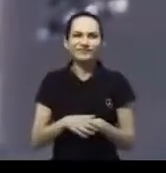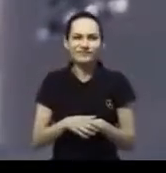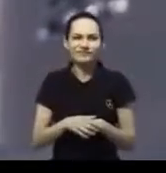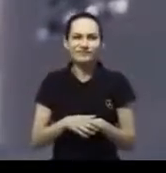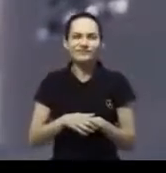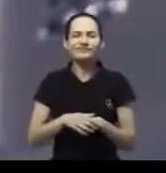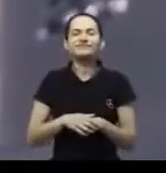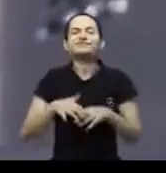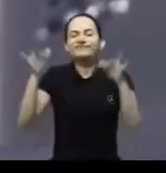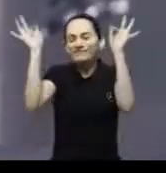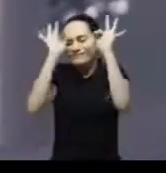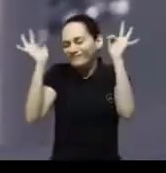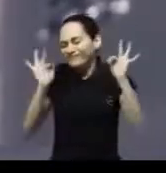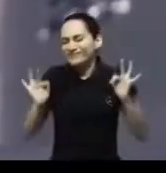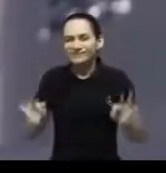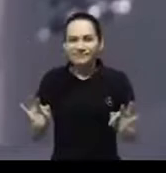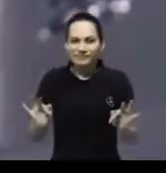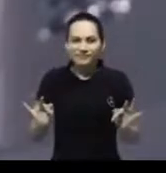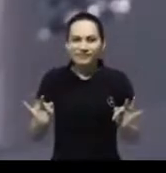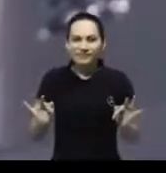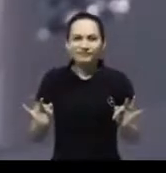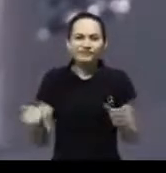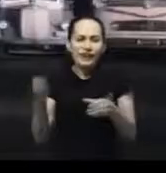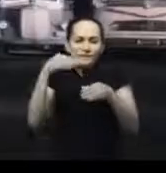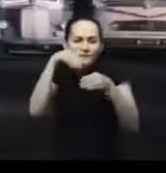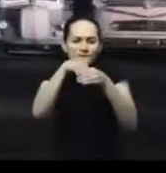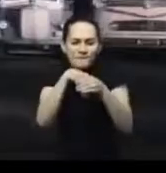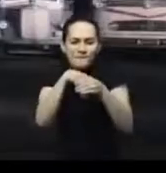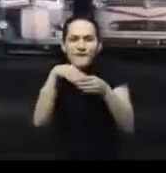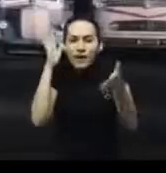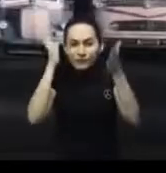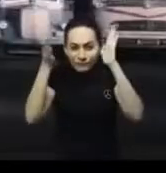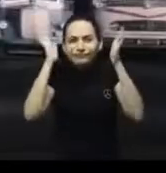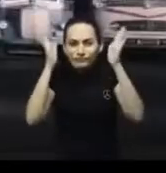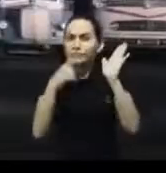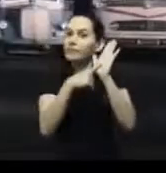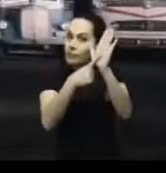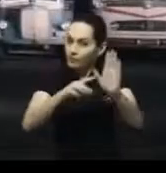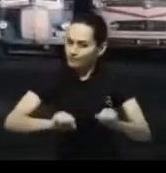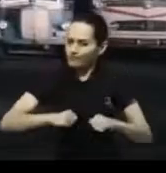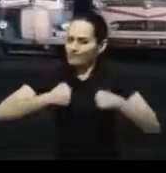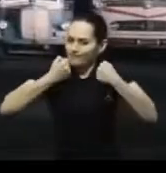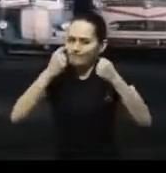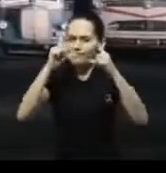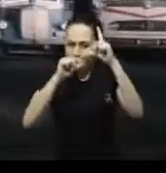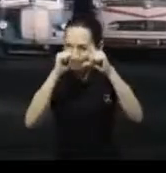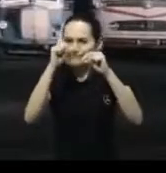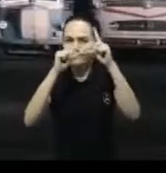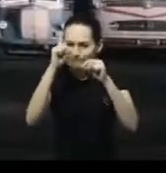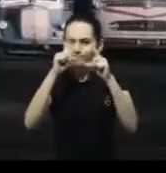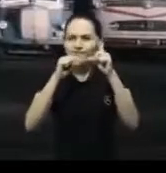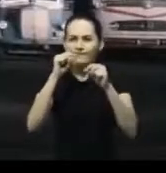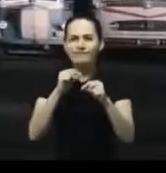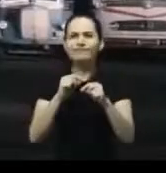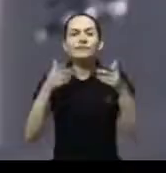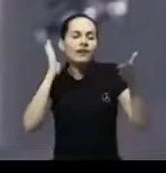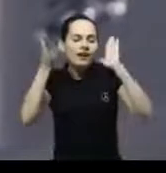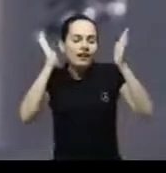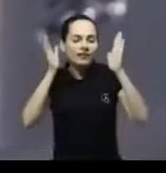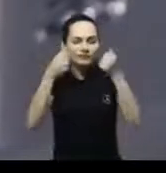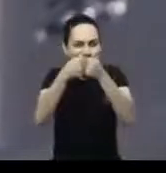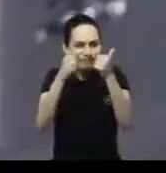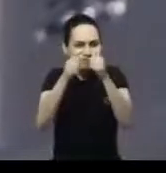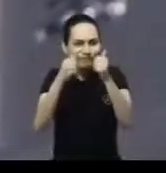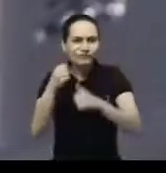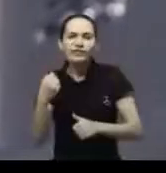que a alegria de estar entre esses veículos que mostram a força da mercedes-benz caminhões e ônibus